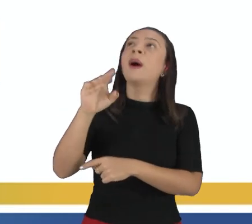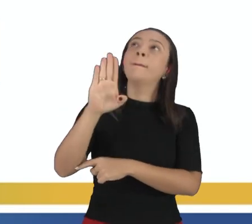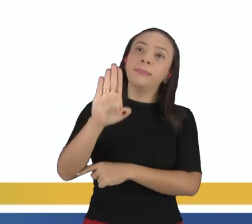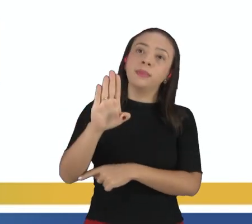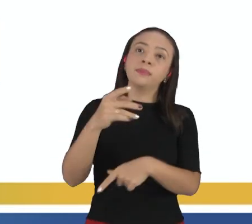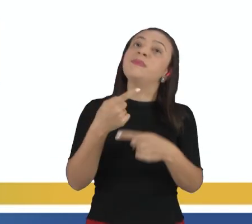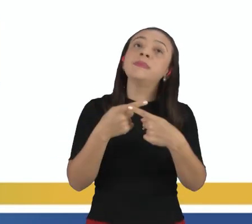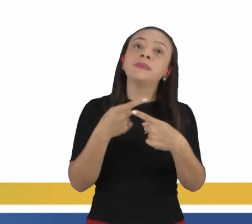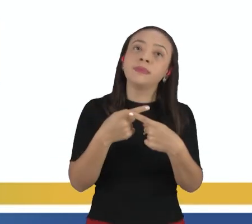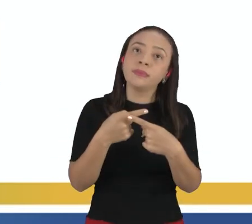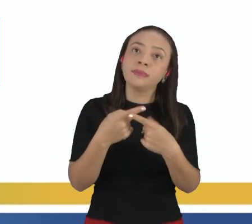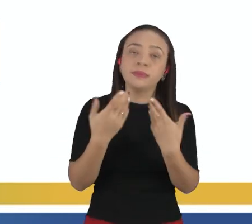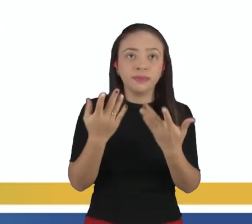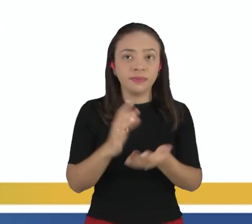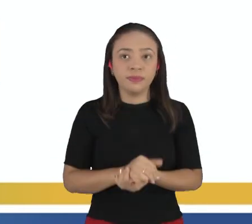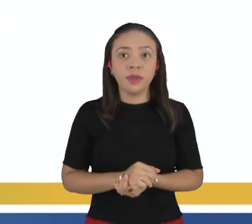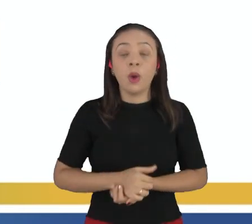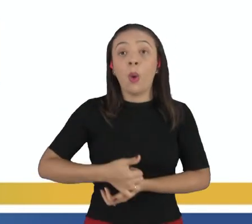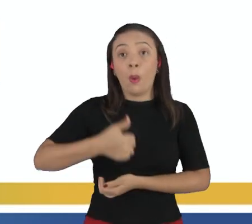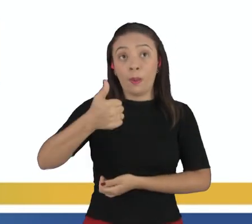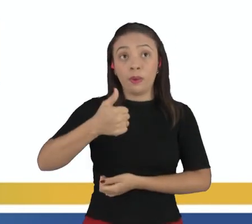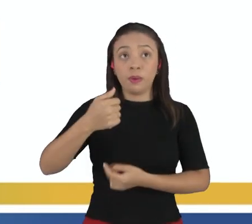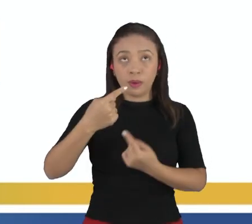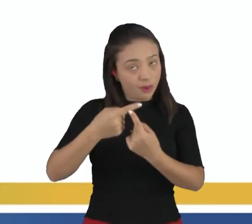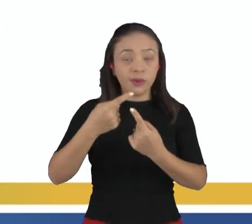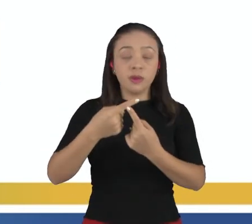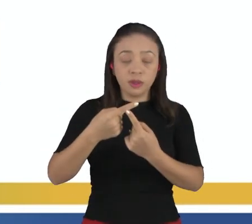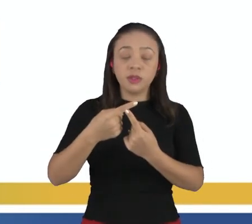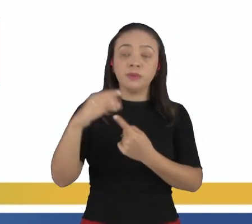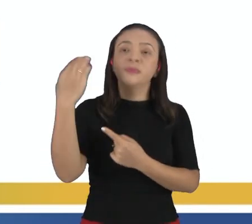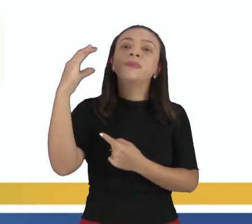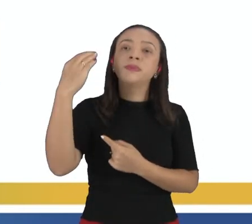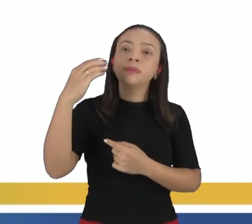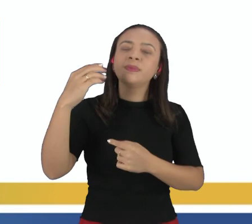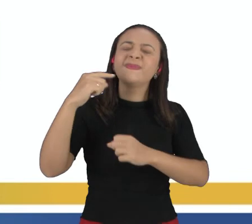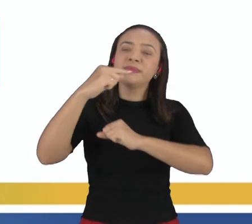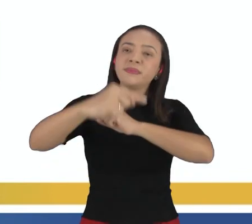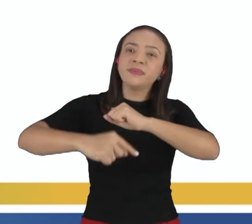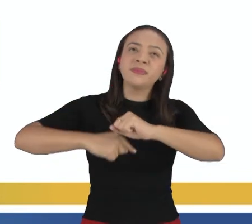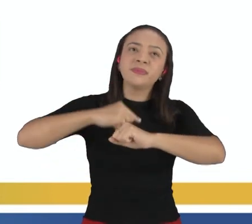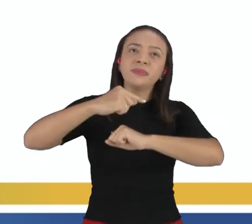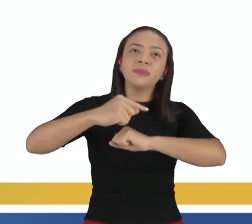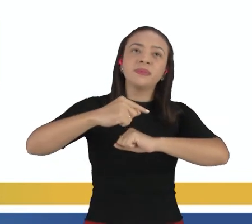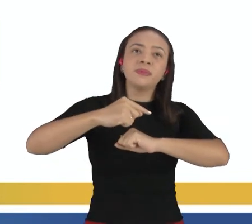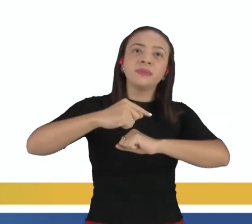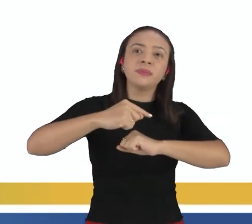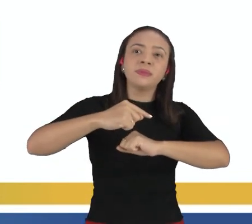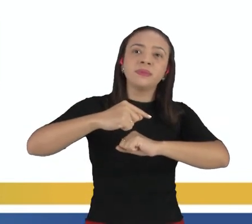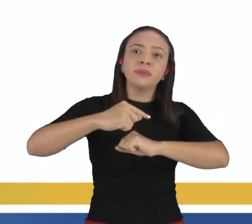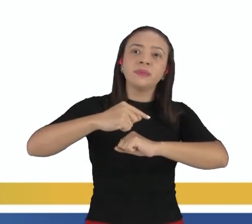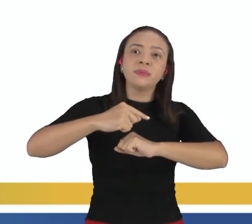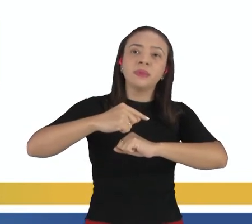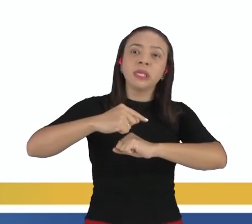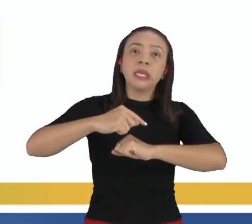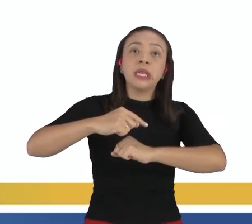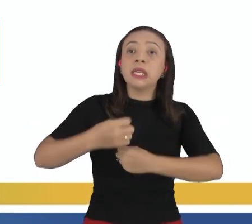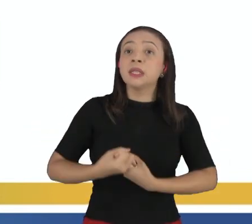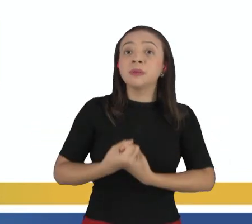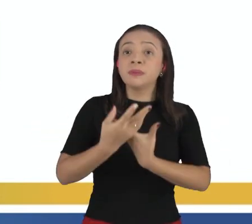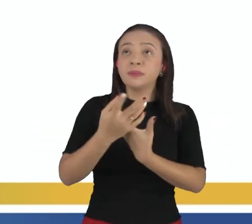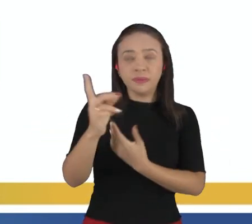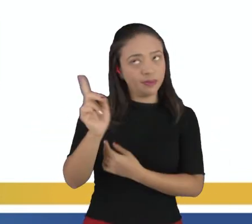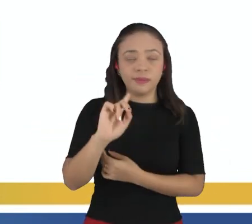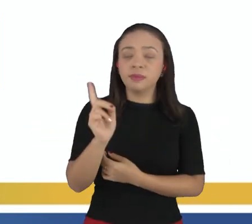foi o primeiro modelo atômico científico. Então, nesse momento, ele não aborda ou ele não fala